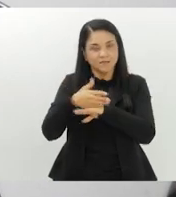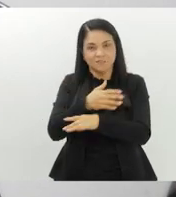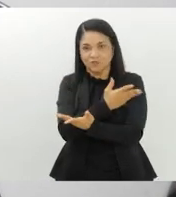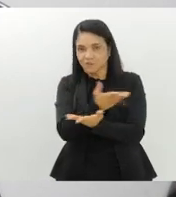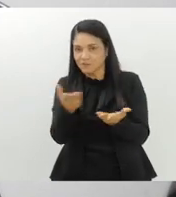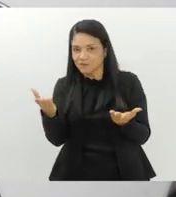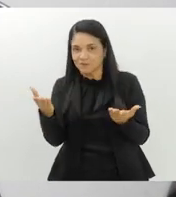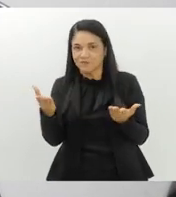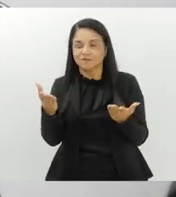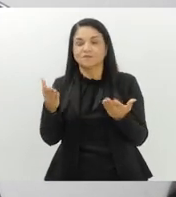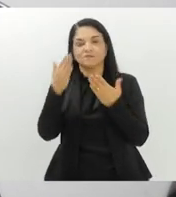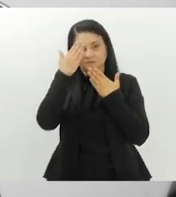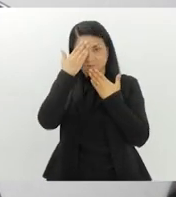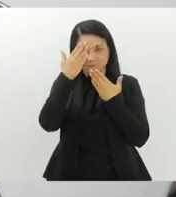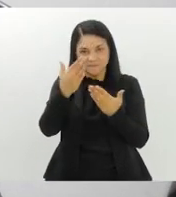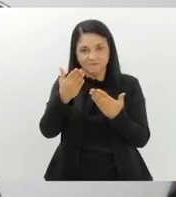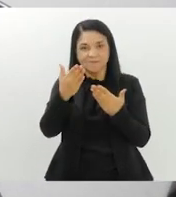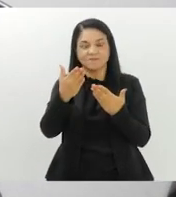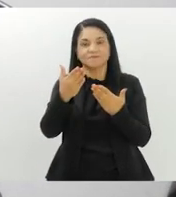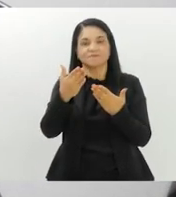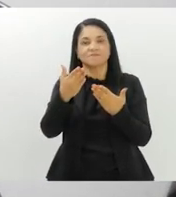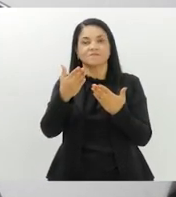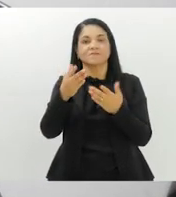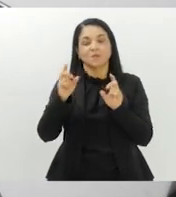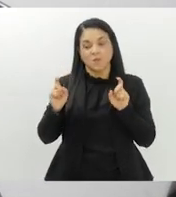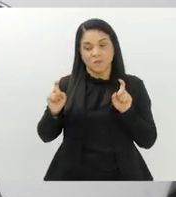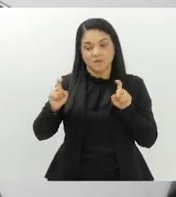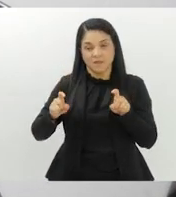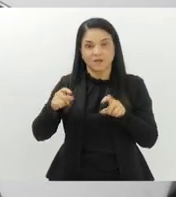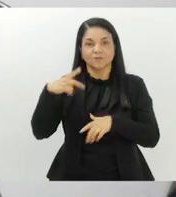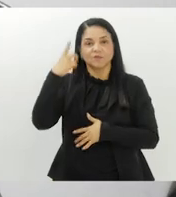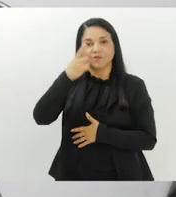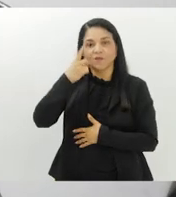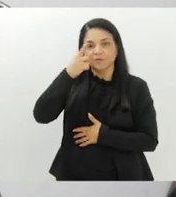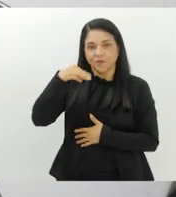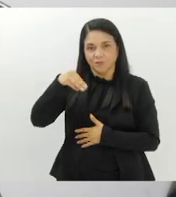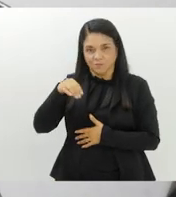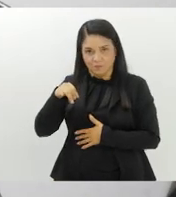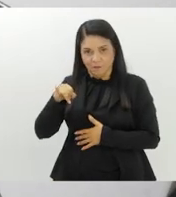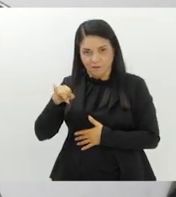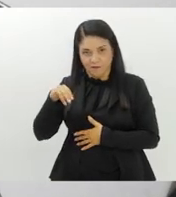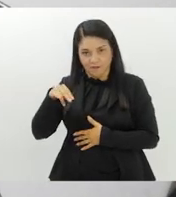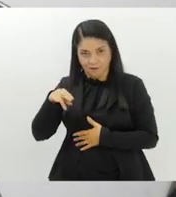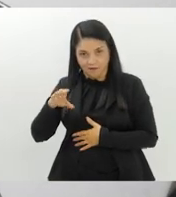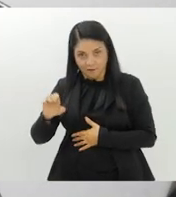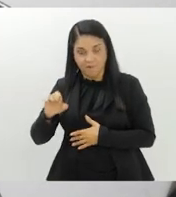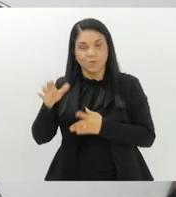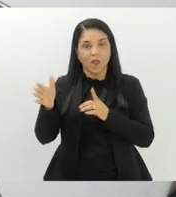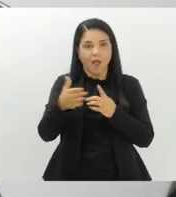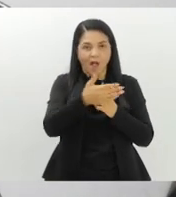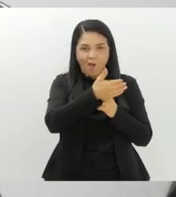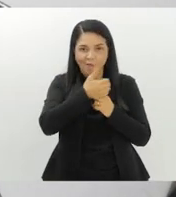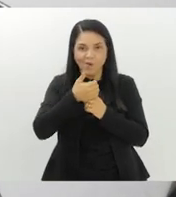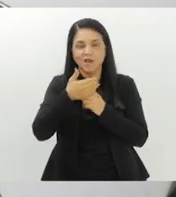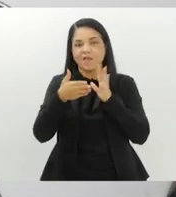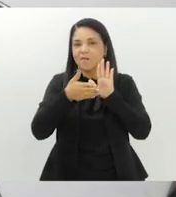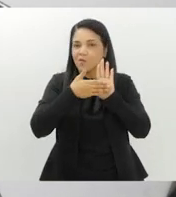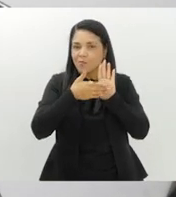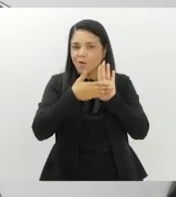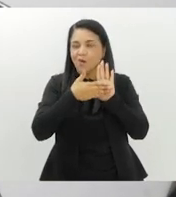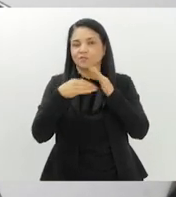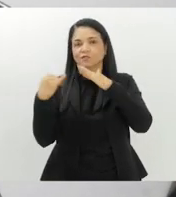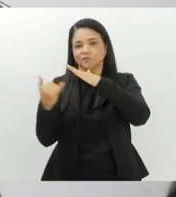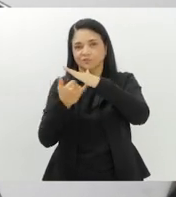todos e agradecer mais uma vez ao mandato deputado por ter acolhido essa proposição do Instituto